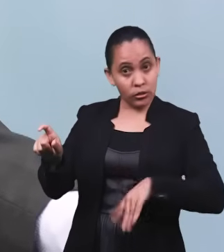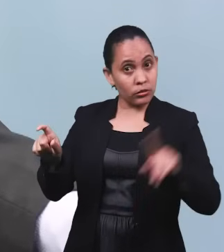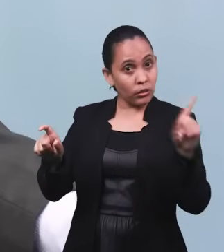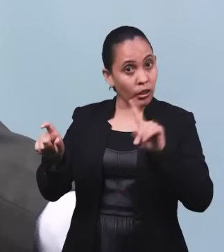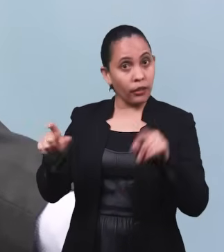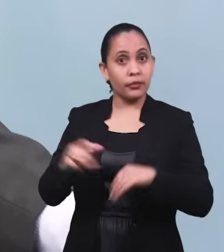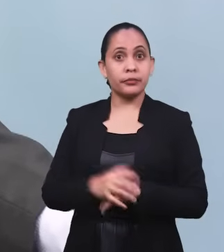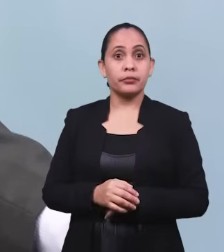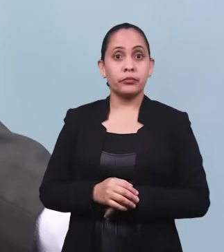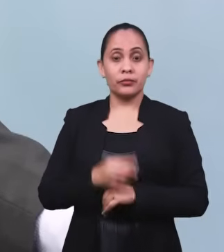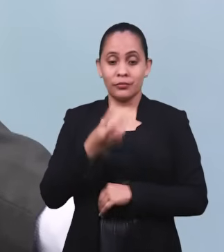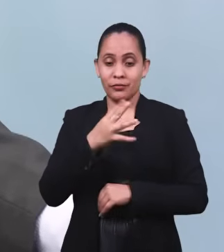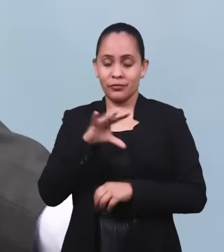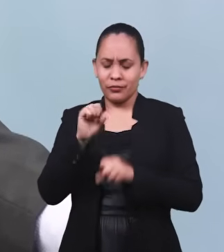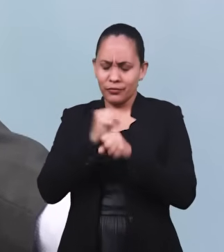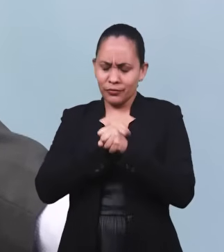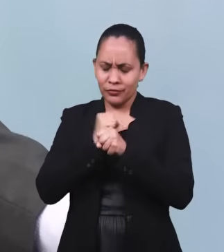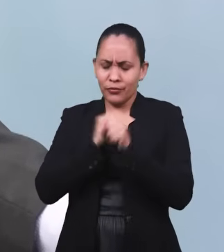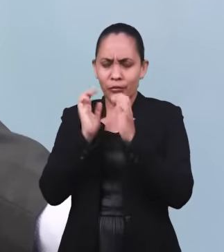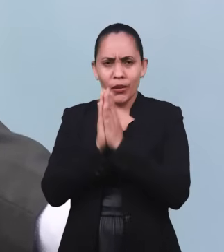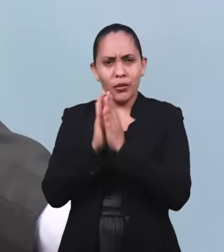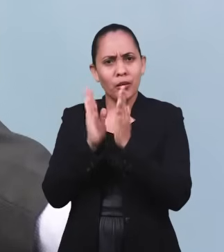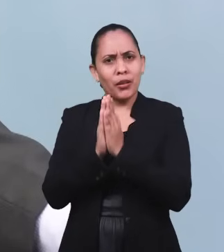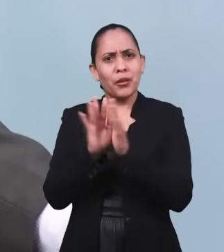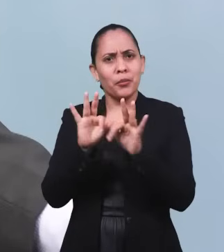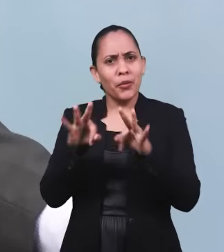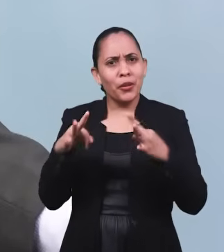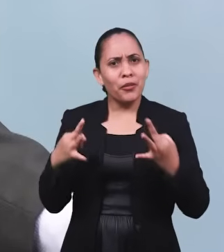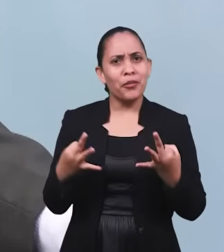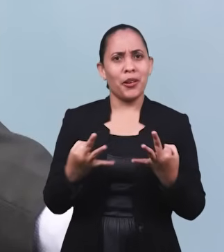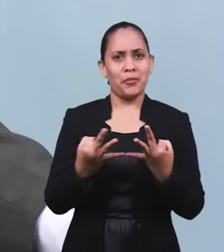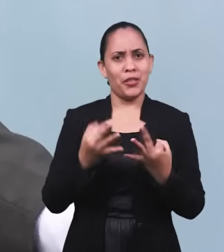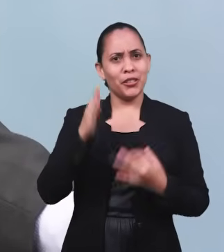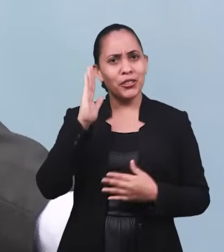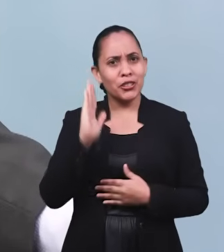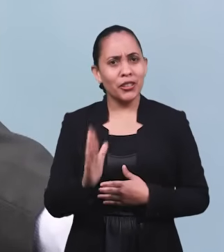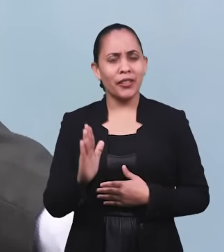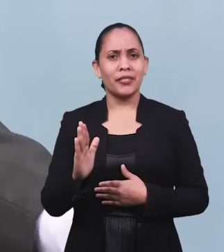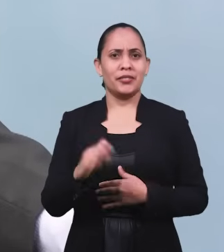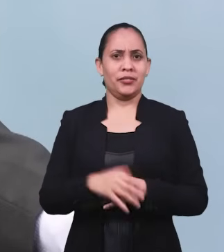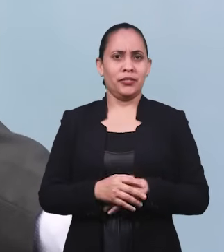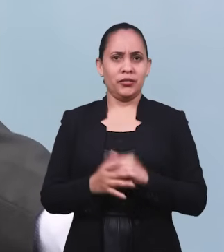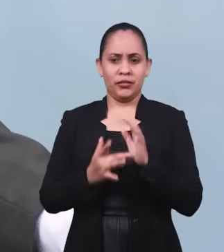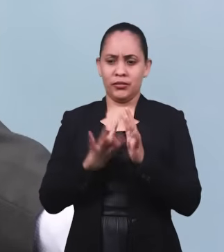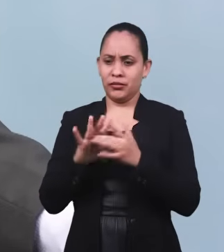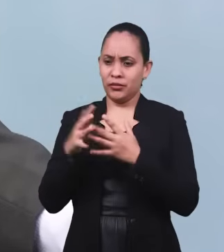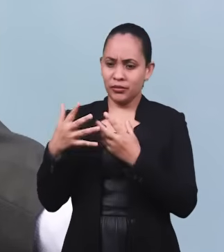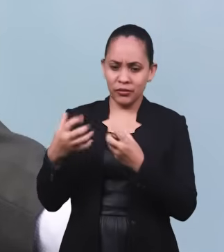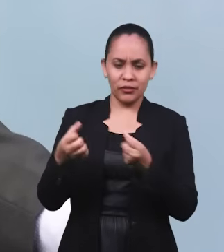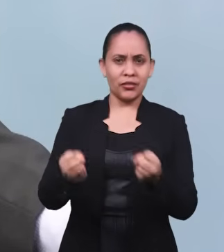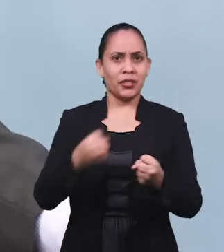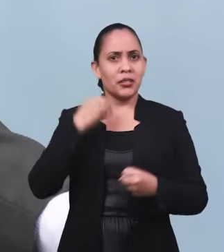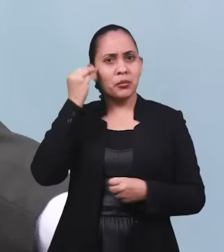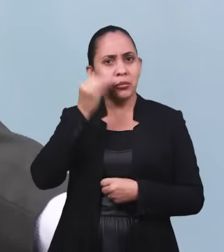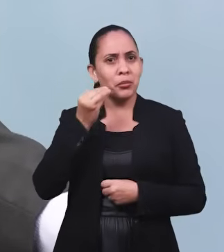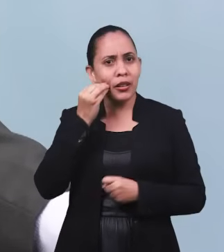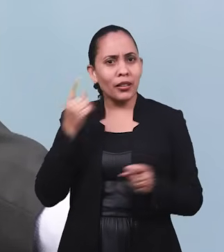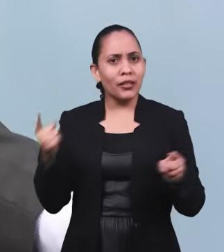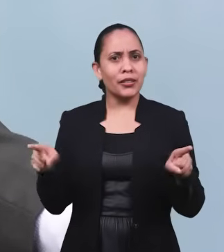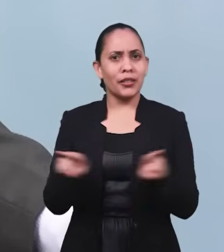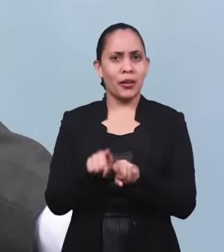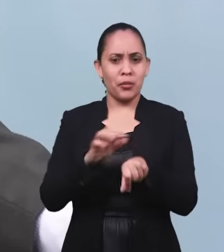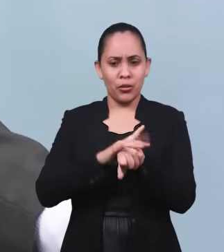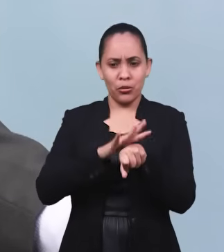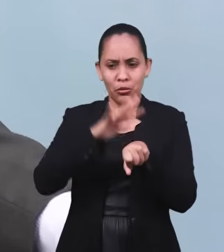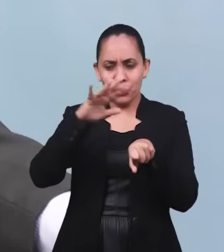já há 30 anos orando pela sua família, já vidas se converteram. Experiência também de cura